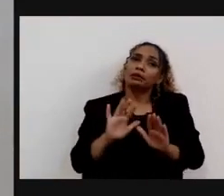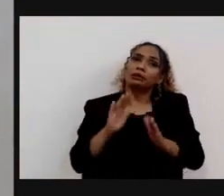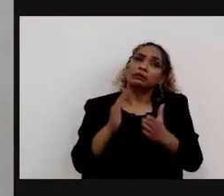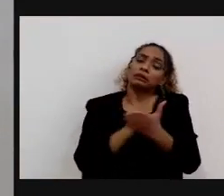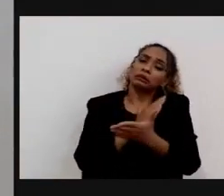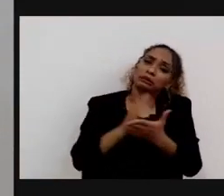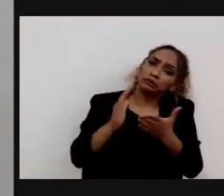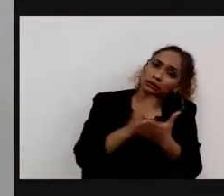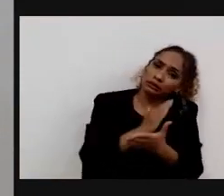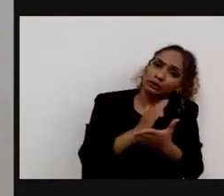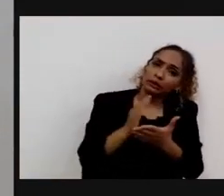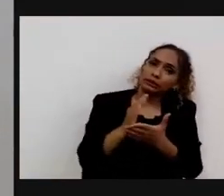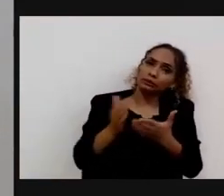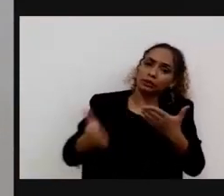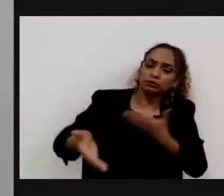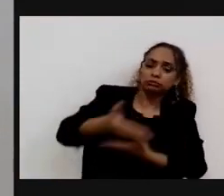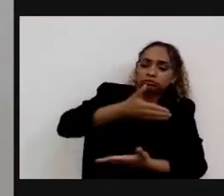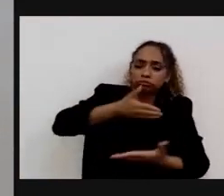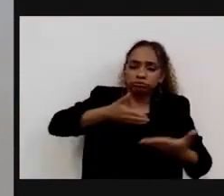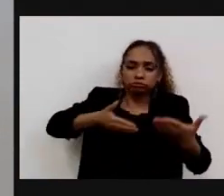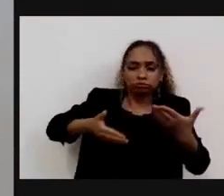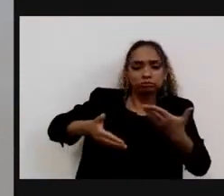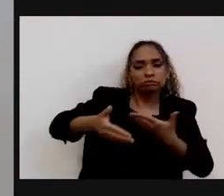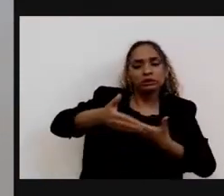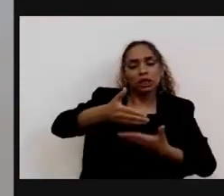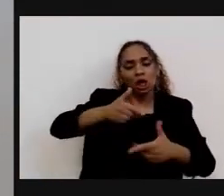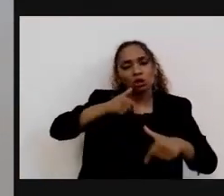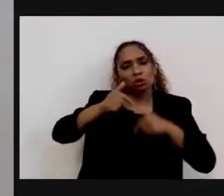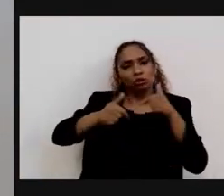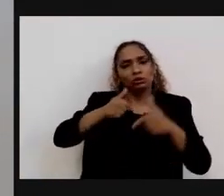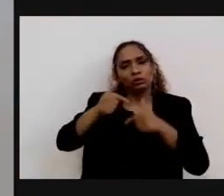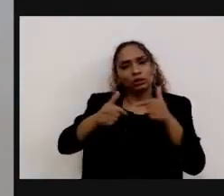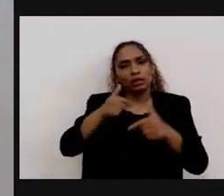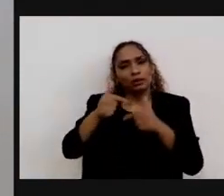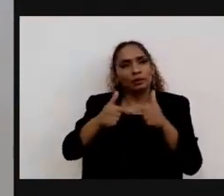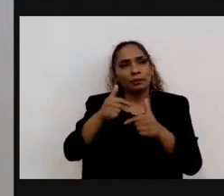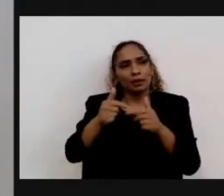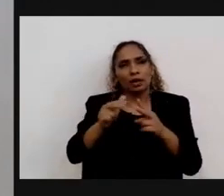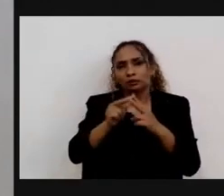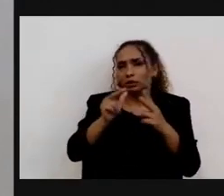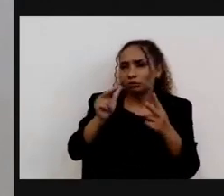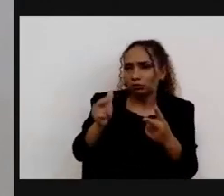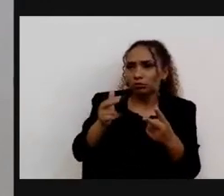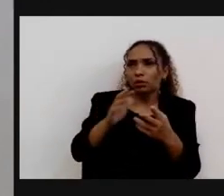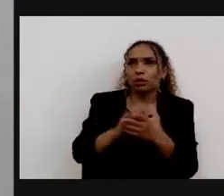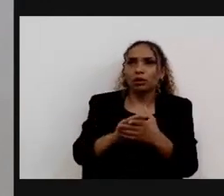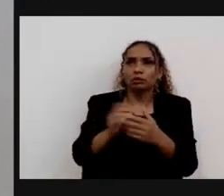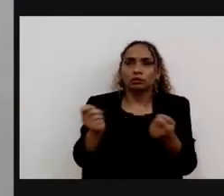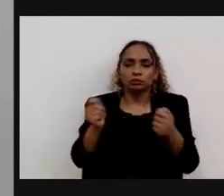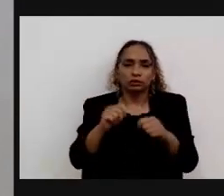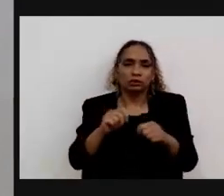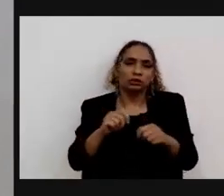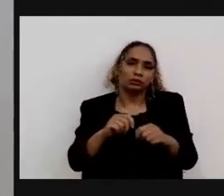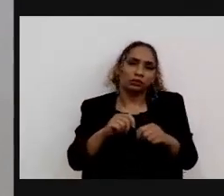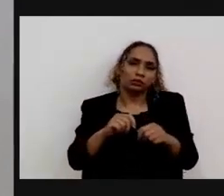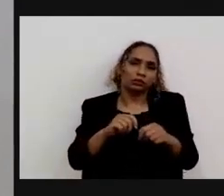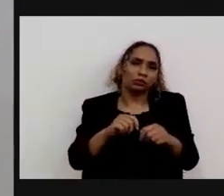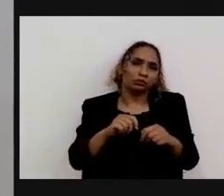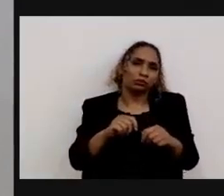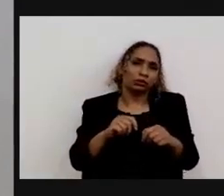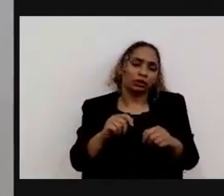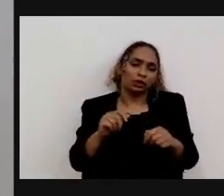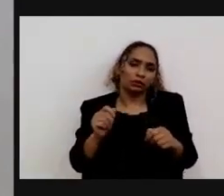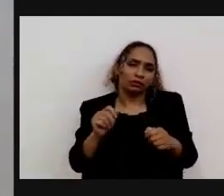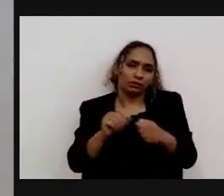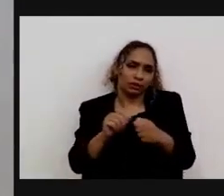você ter mais flexibilidade no trabalho tem um trabalho híbrido é um trabalho remoto poder fazer no teletrabalho que você fazia